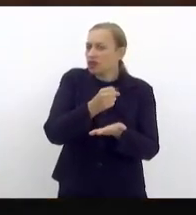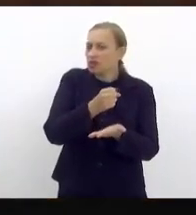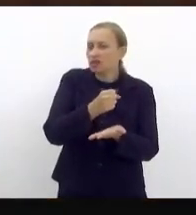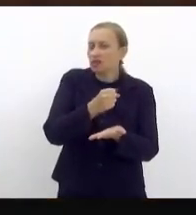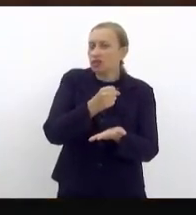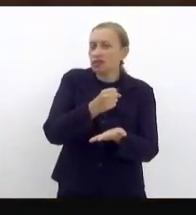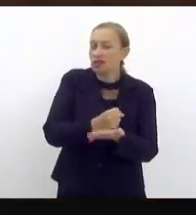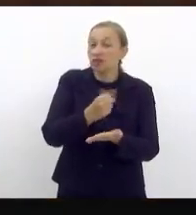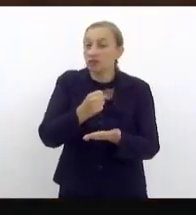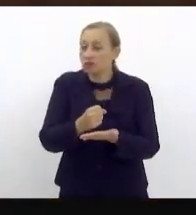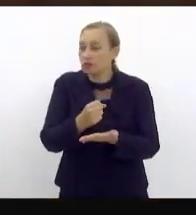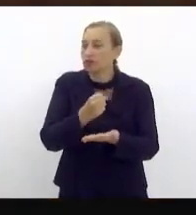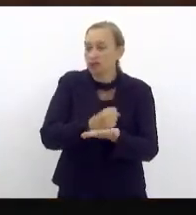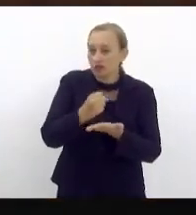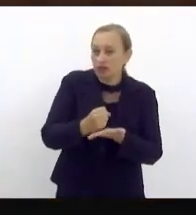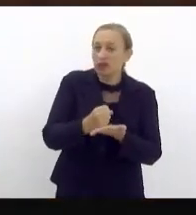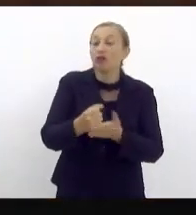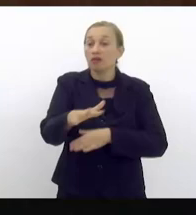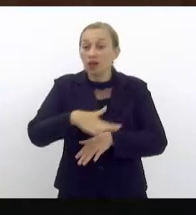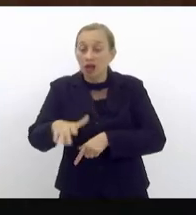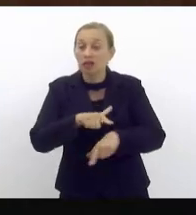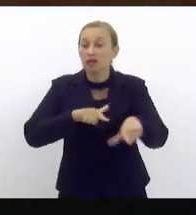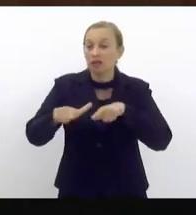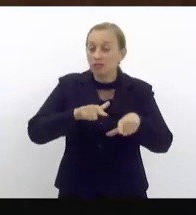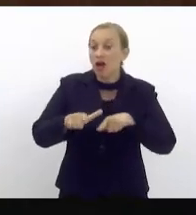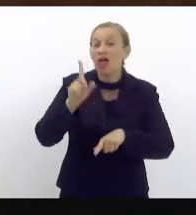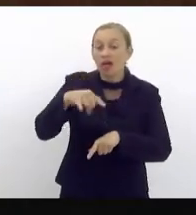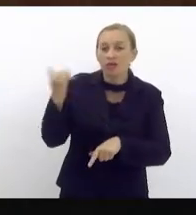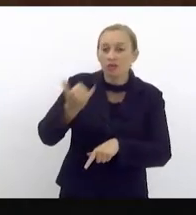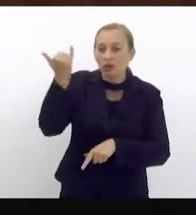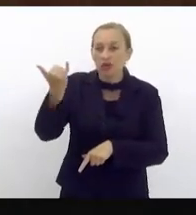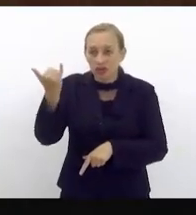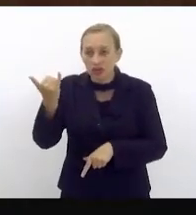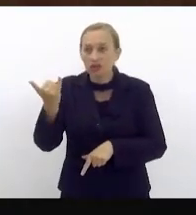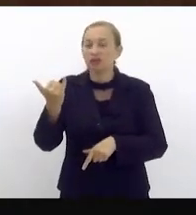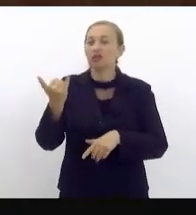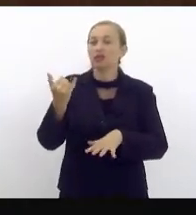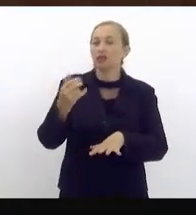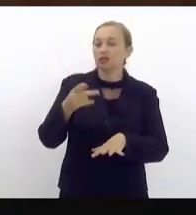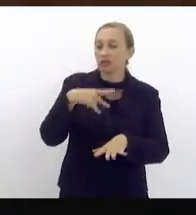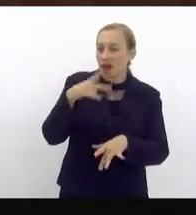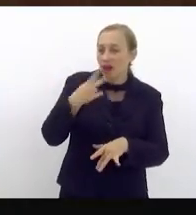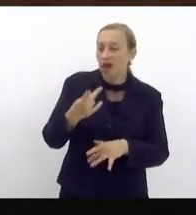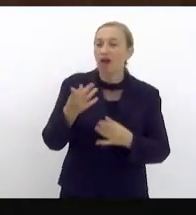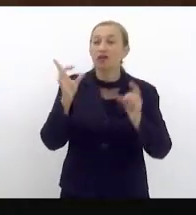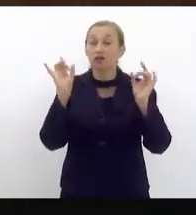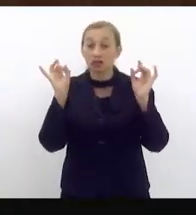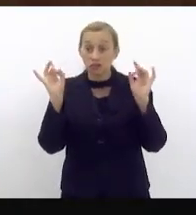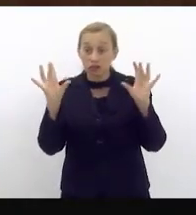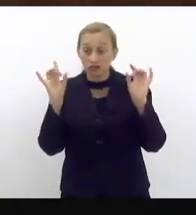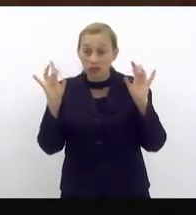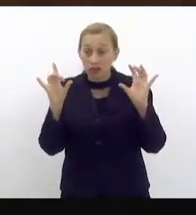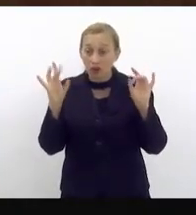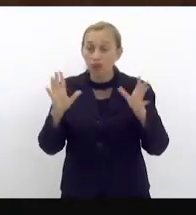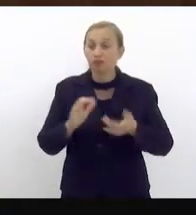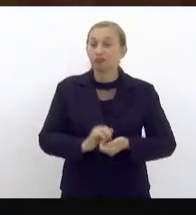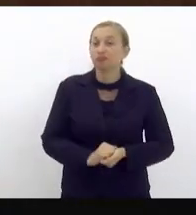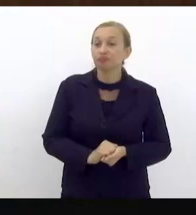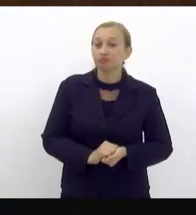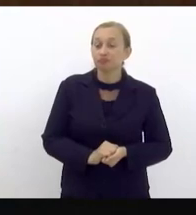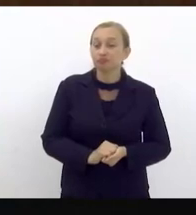de mulheres no mercado de trabalho é importante dizer que segundo boletim especial que foi